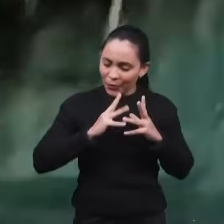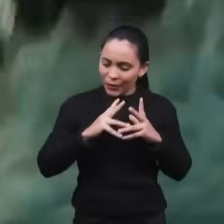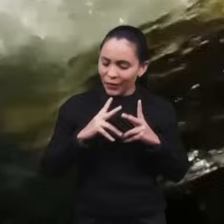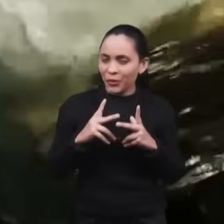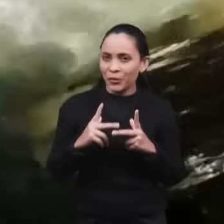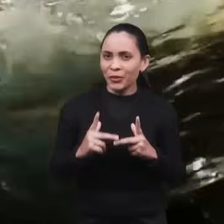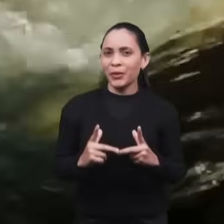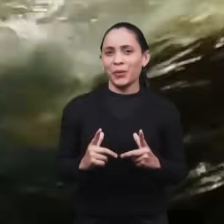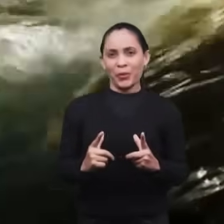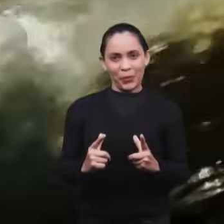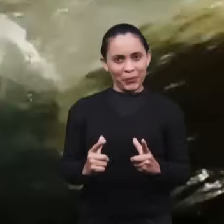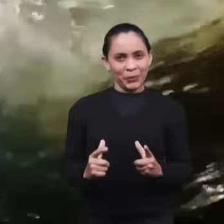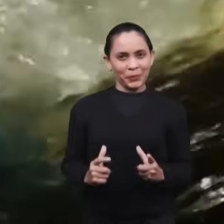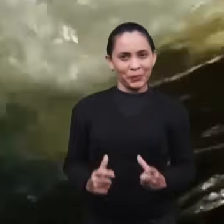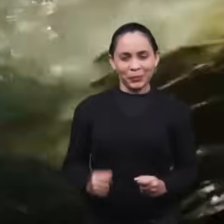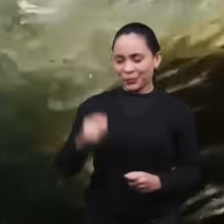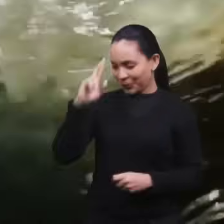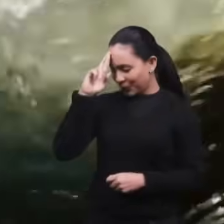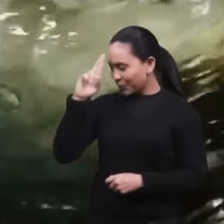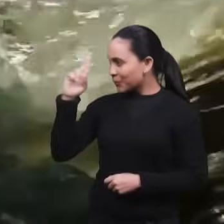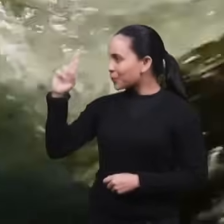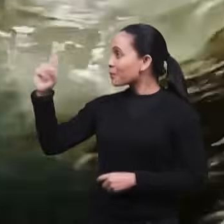vem, purifica-me.